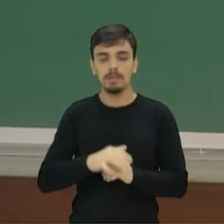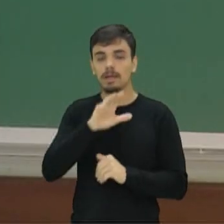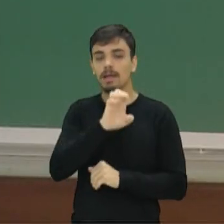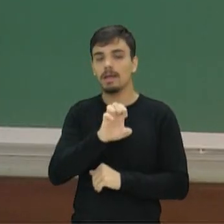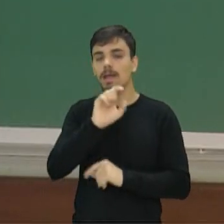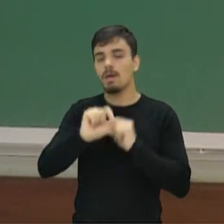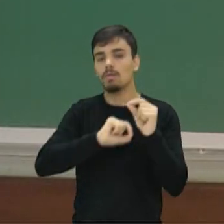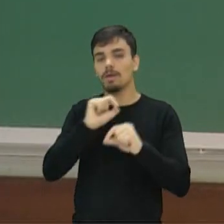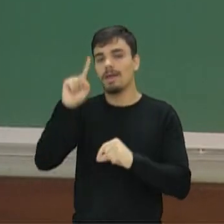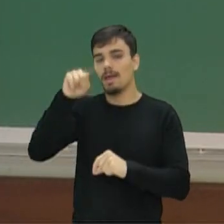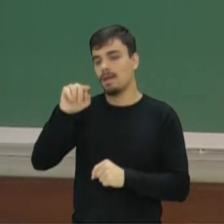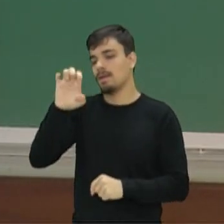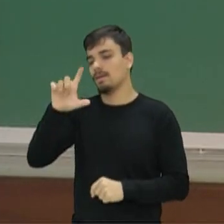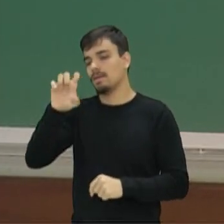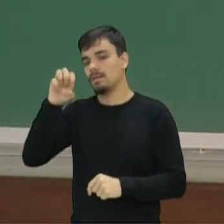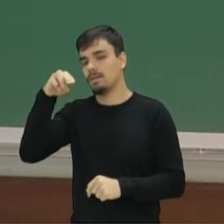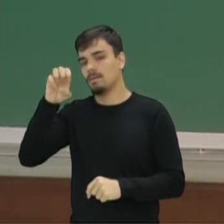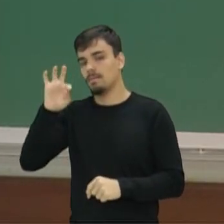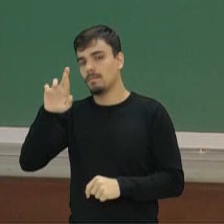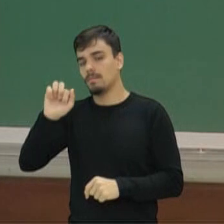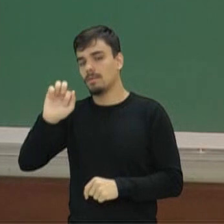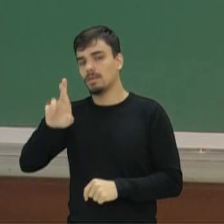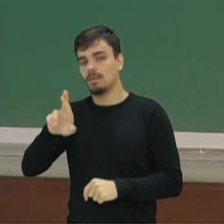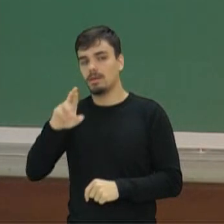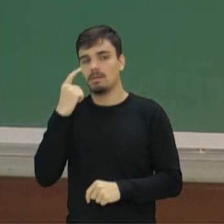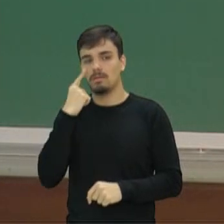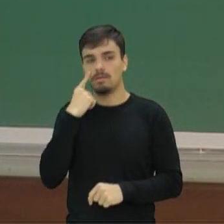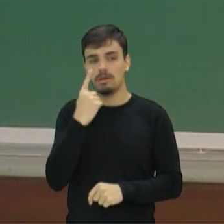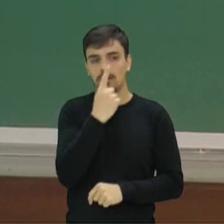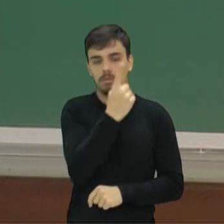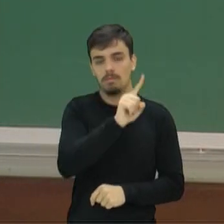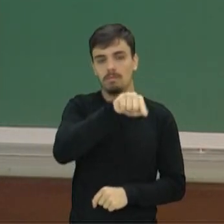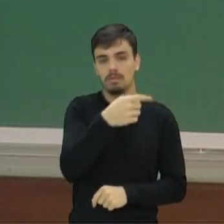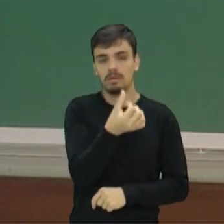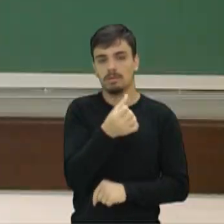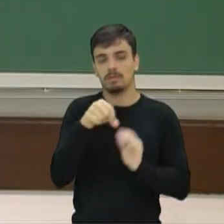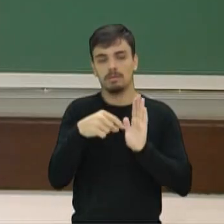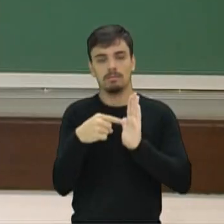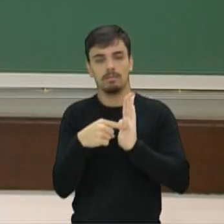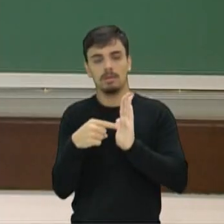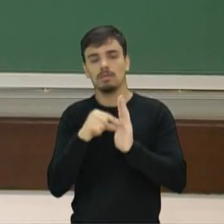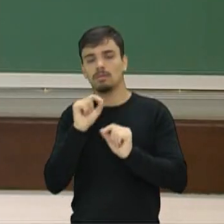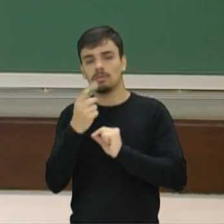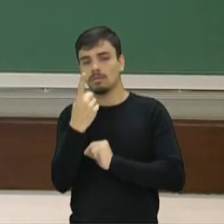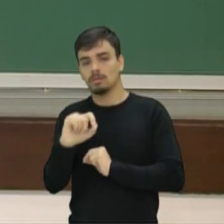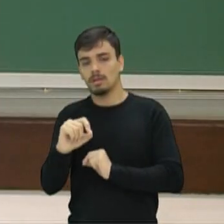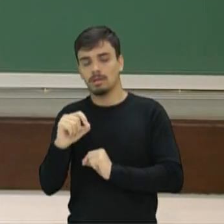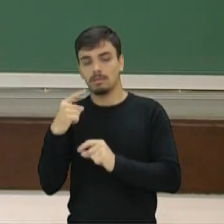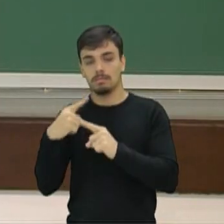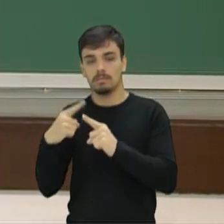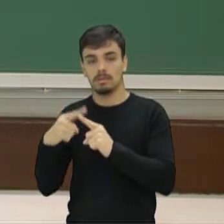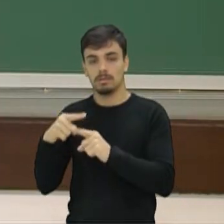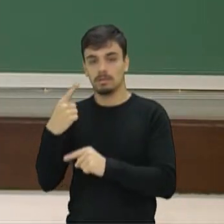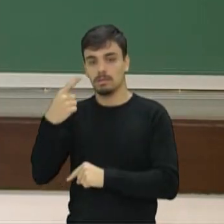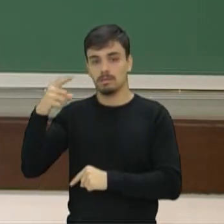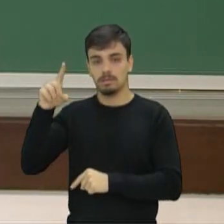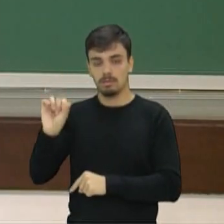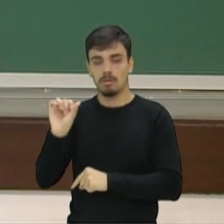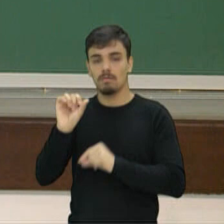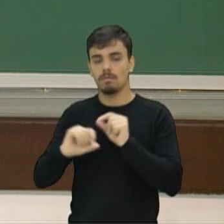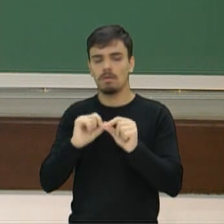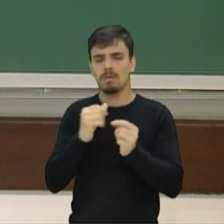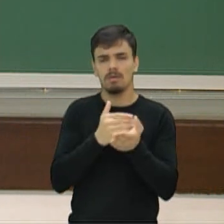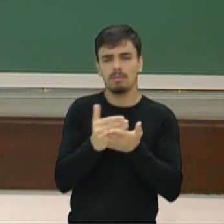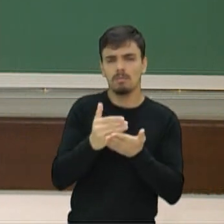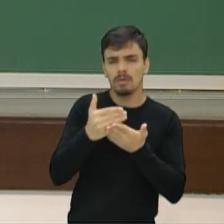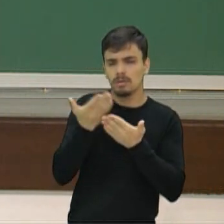é um valor de 1,6 vezes 10 na menos 19. Esse nome elementar, pessoal, porque bem no início